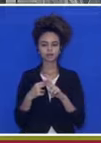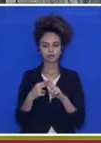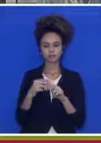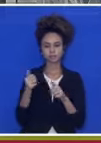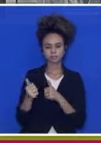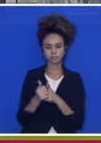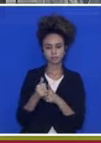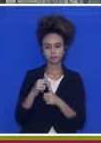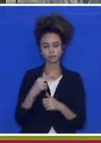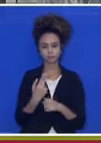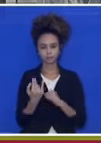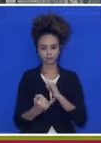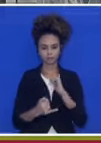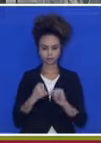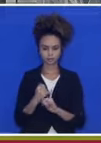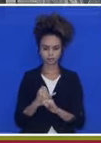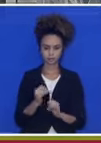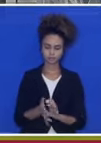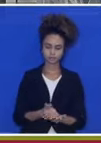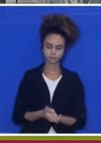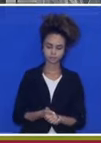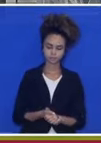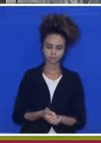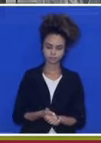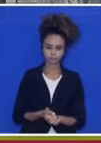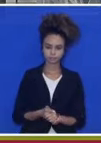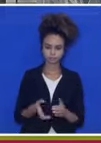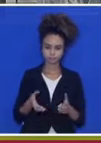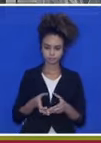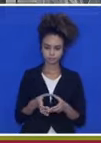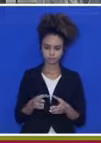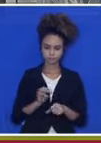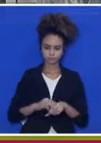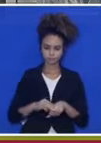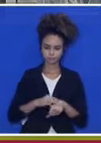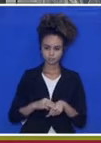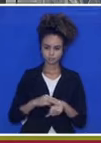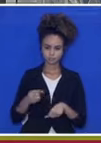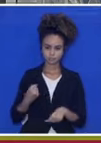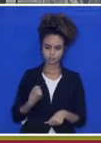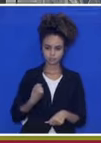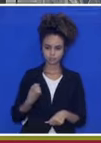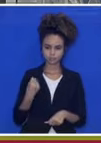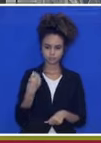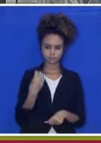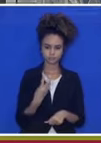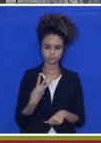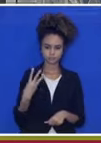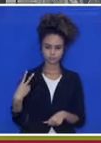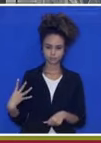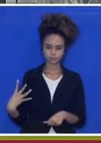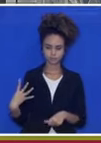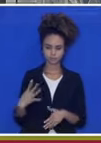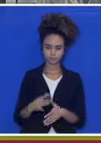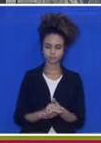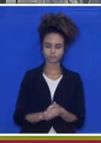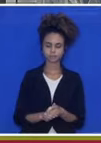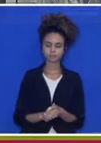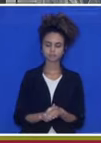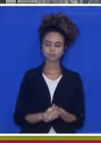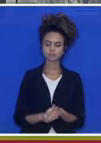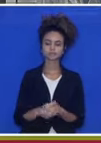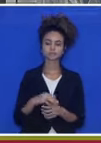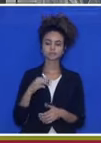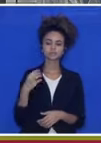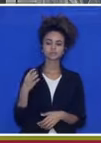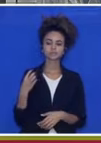canais eletrônicos das Loterias Caixa. Bola marrom, número 34. O sexto e último número do primeiro sorteio da dupla cena,